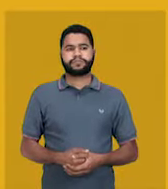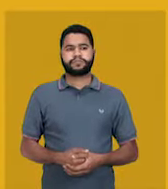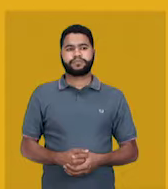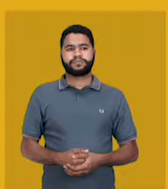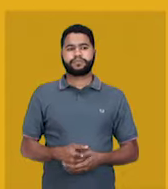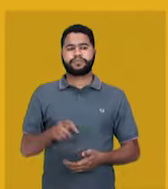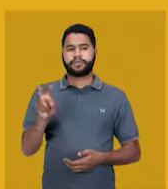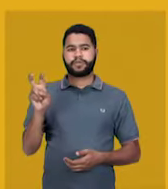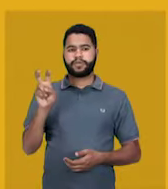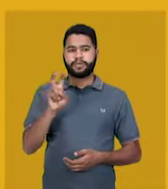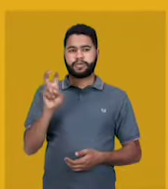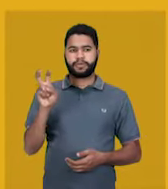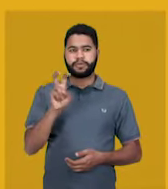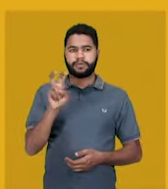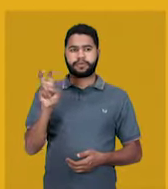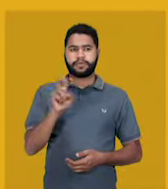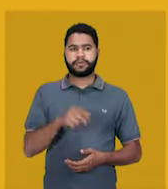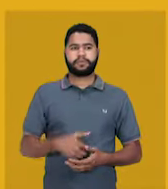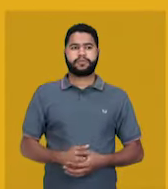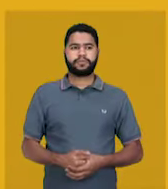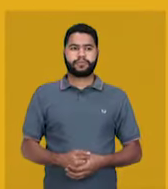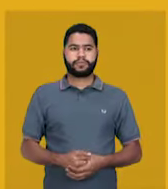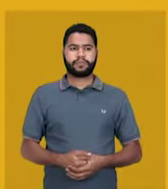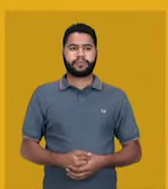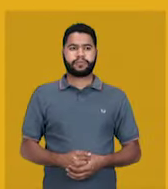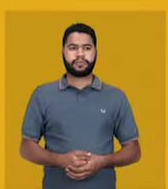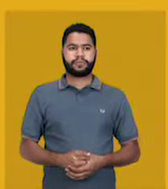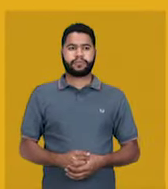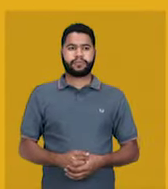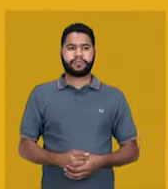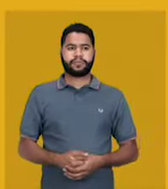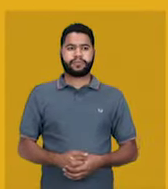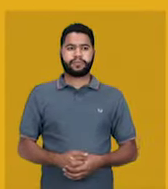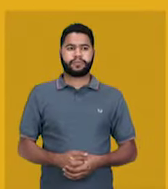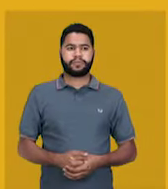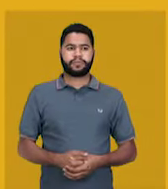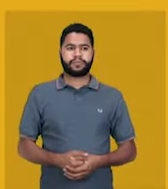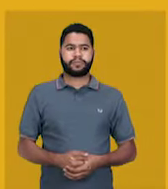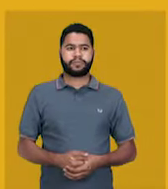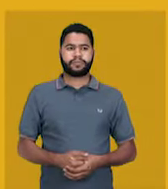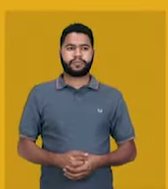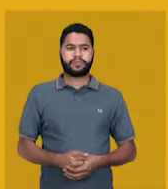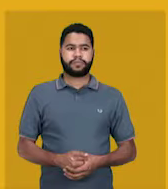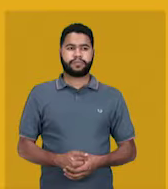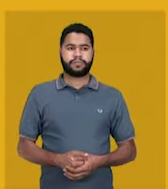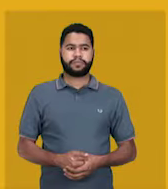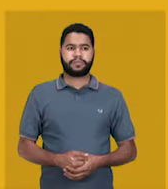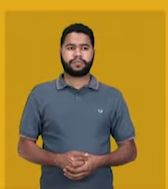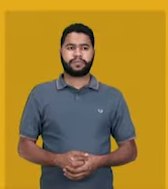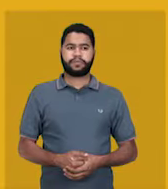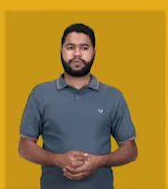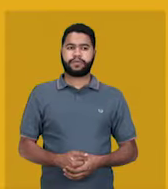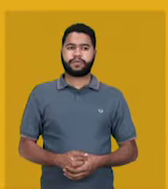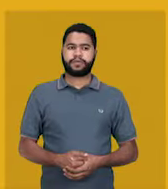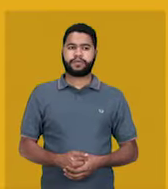5,55. 180 dividido por 5 vai dar